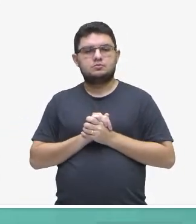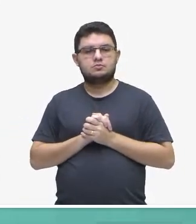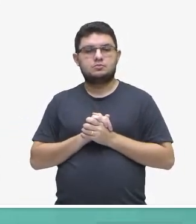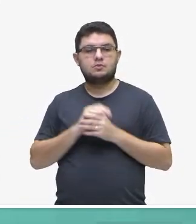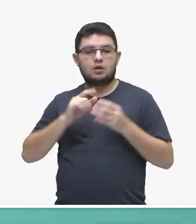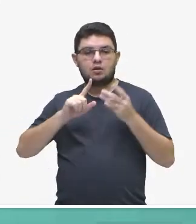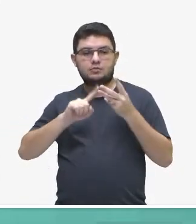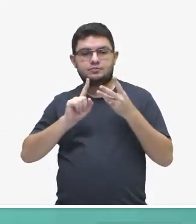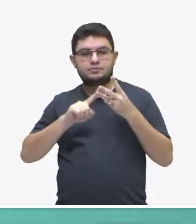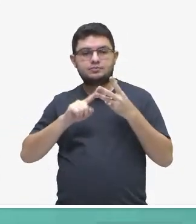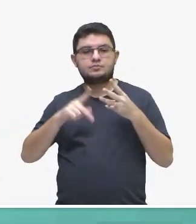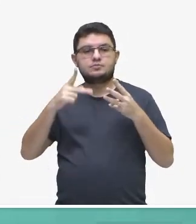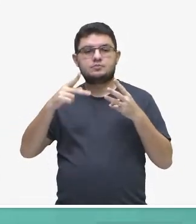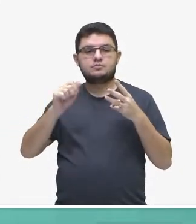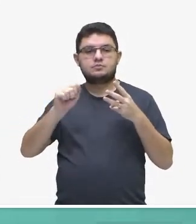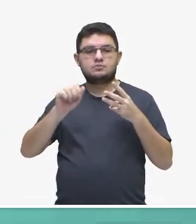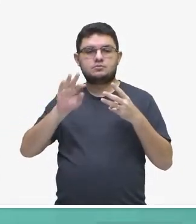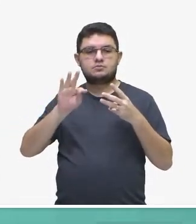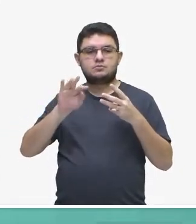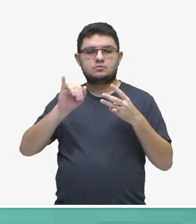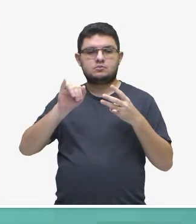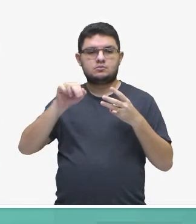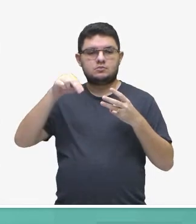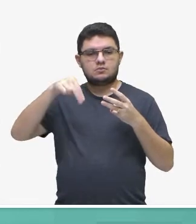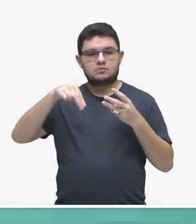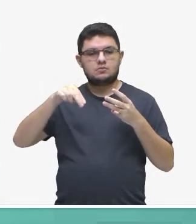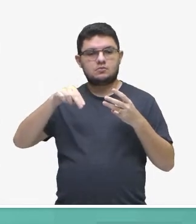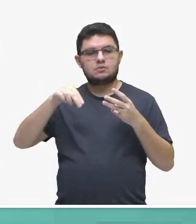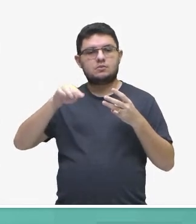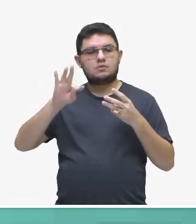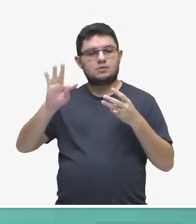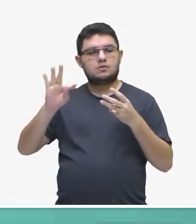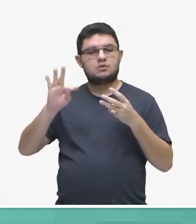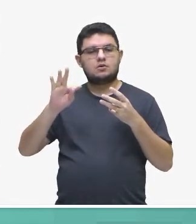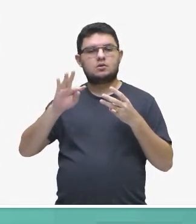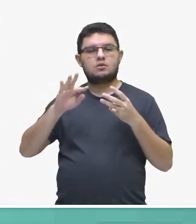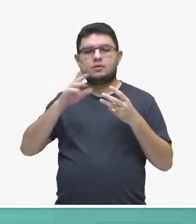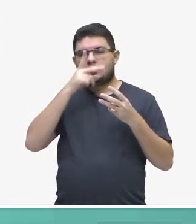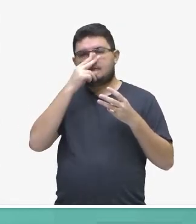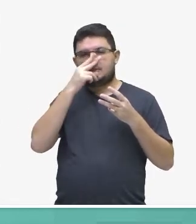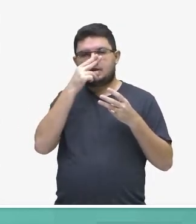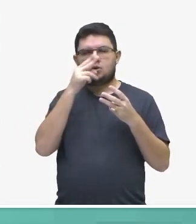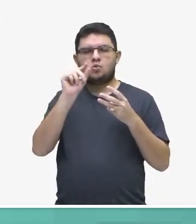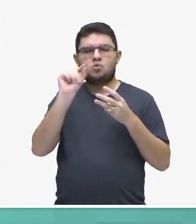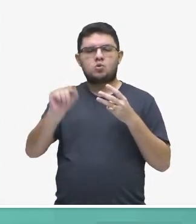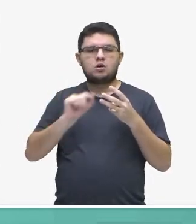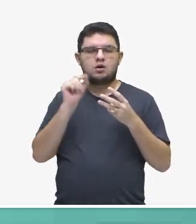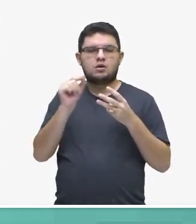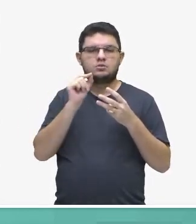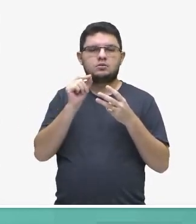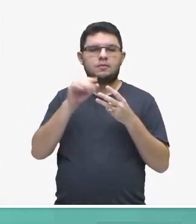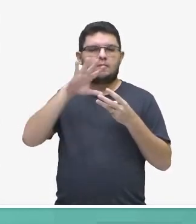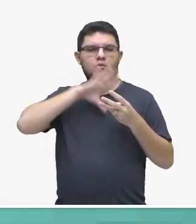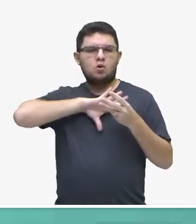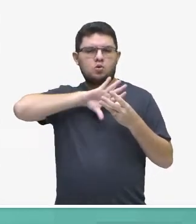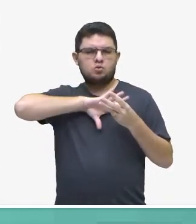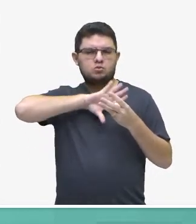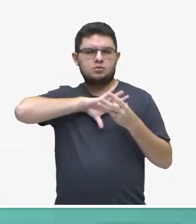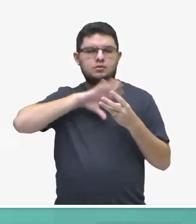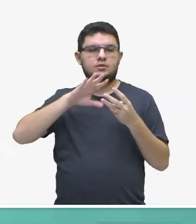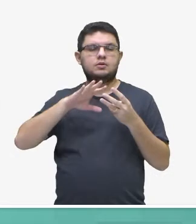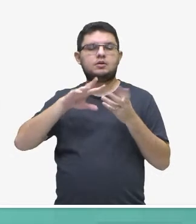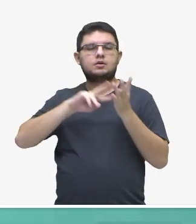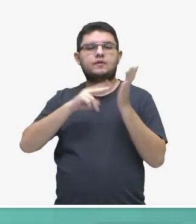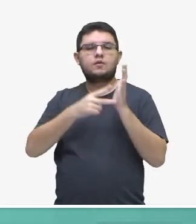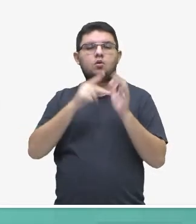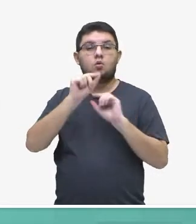Depois eu vou ter a palavra patient, que é um pouco parecido do que é em português